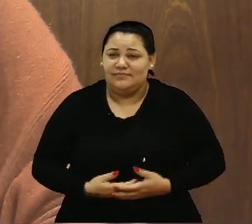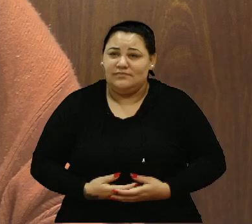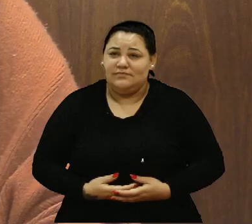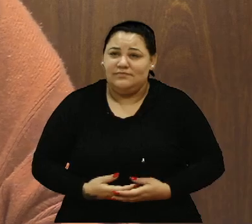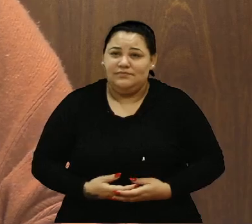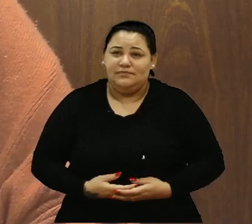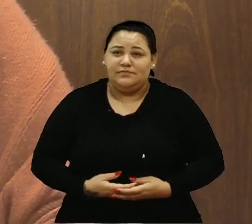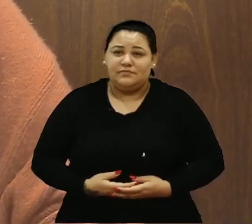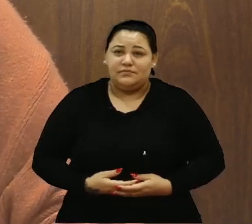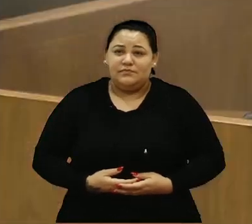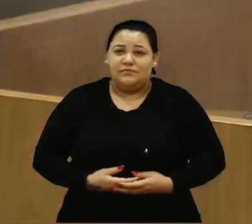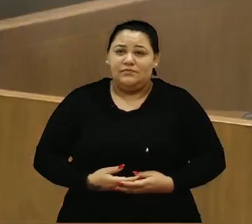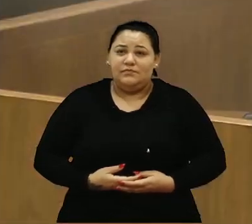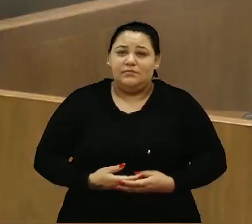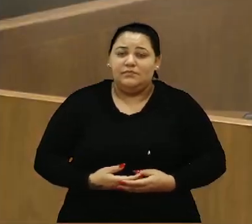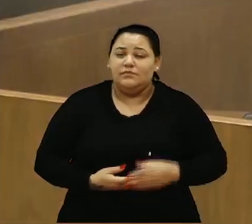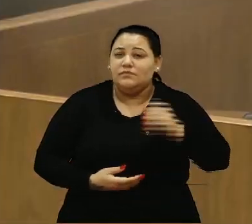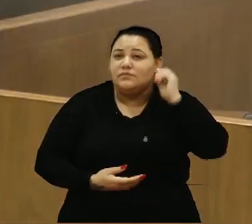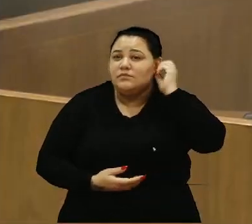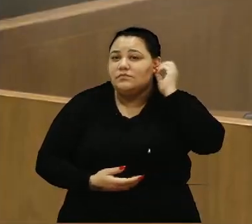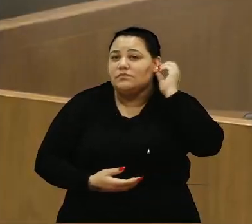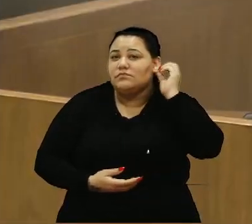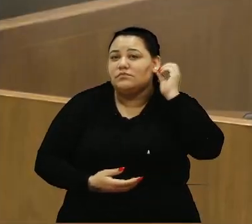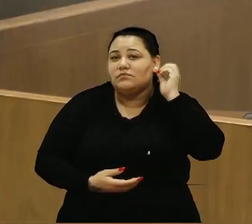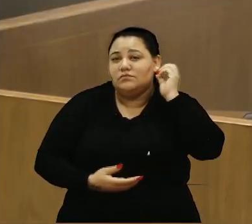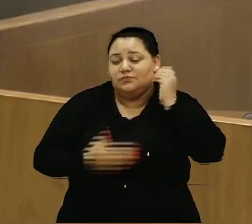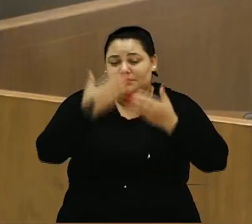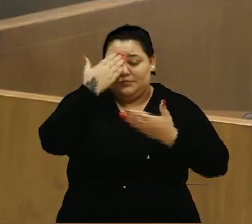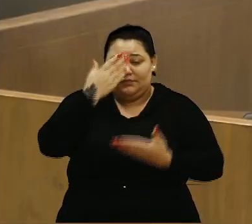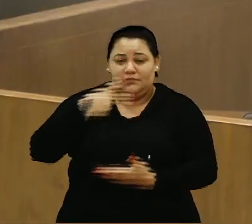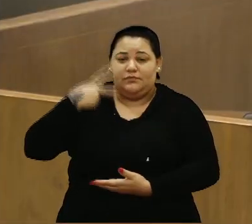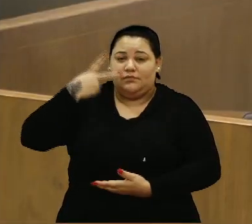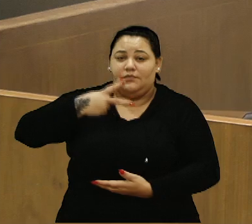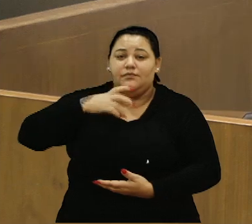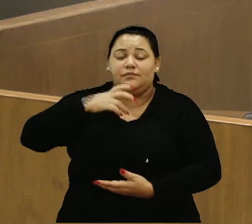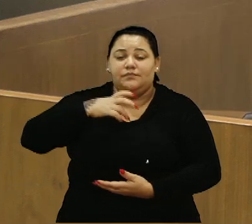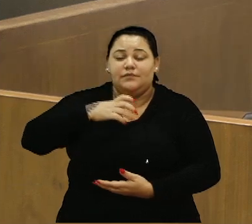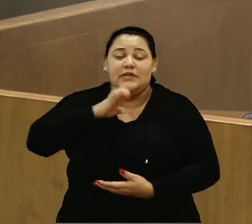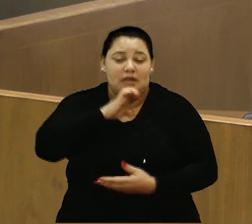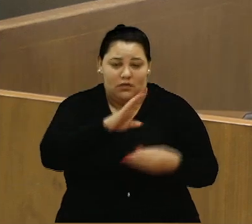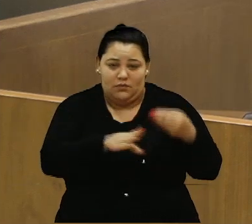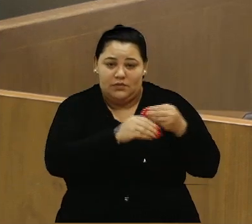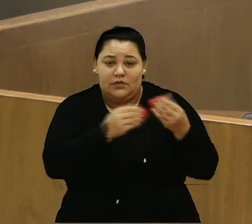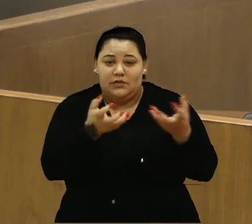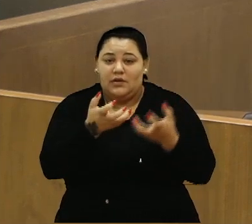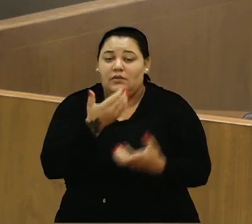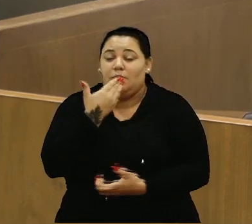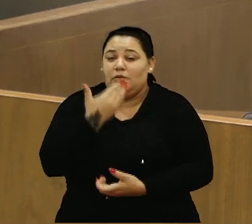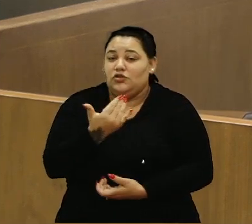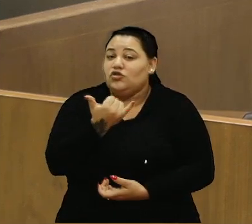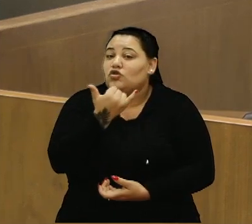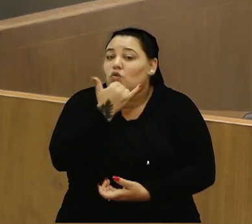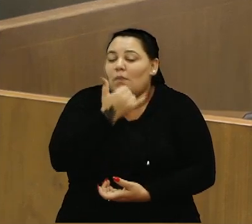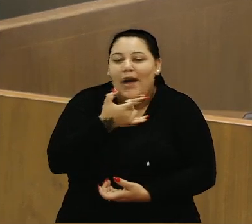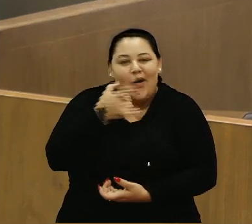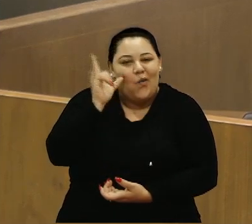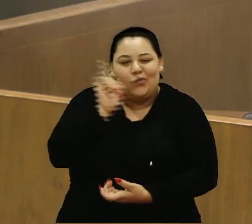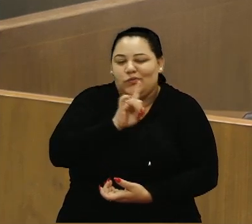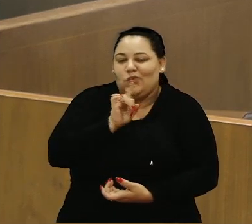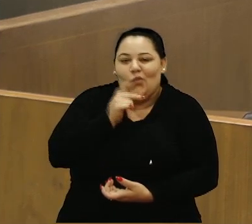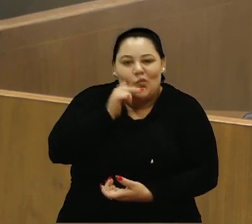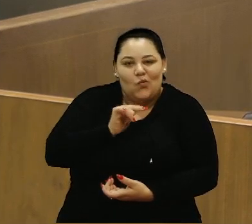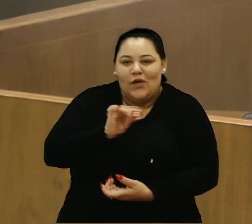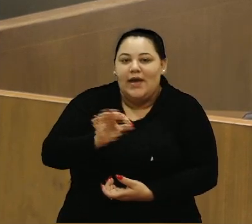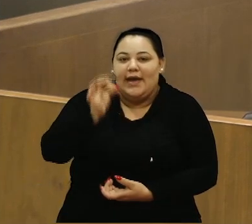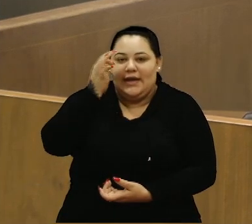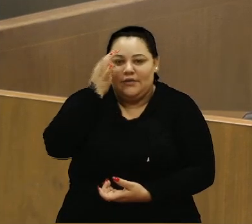Senhora vereadora Estela. Muito obrigada, vereadora Andressa. Quero também lhe pedir desculpa por não estar presente ontem, dizer